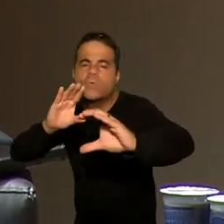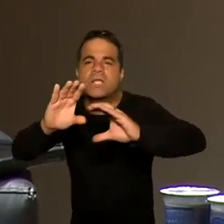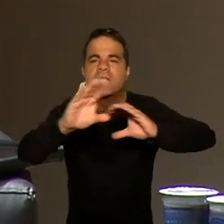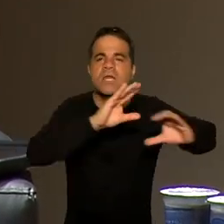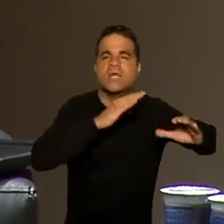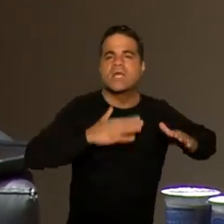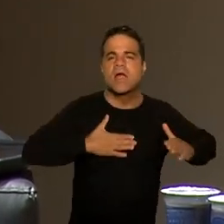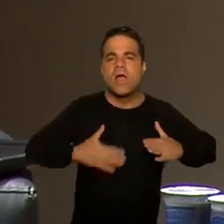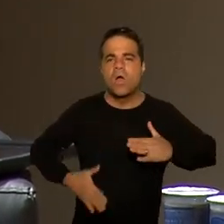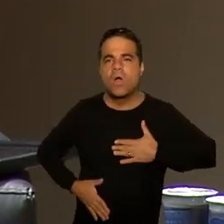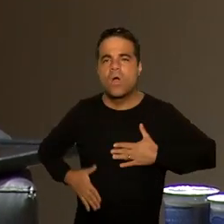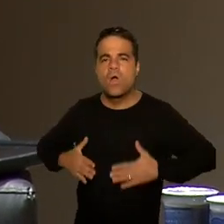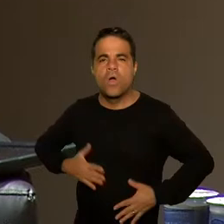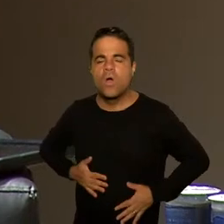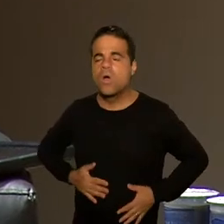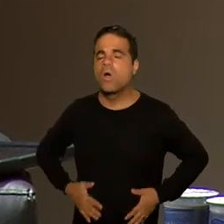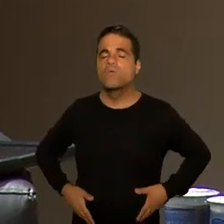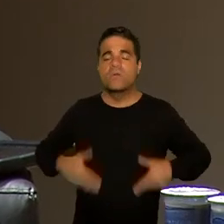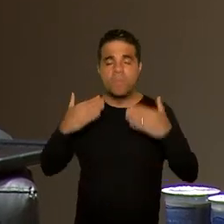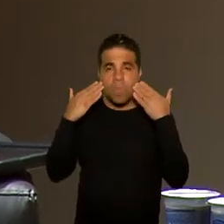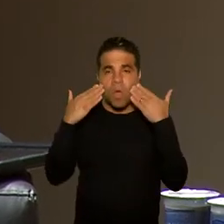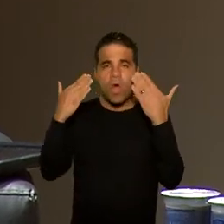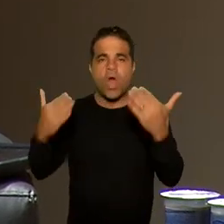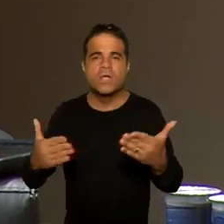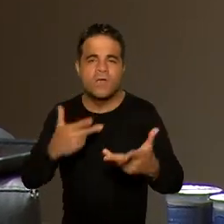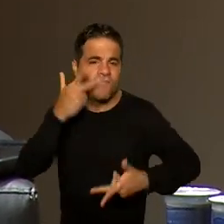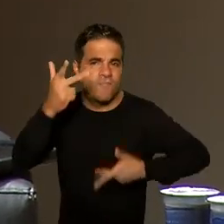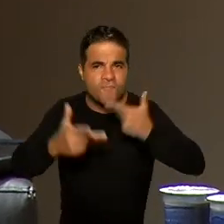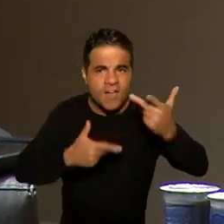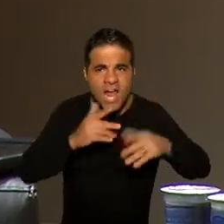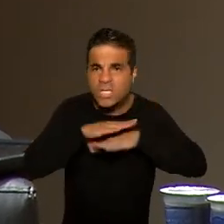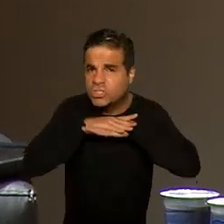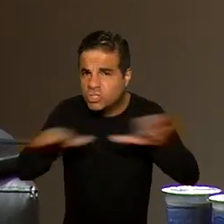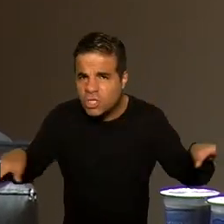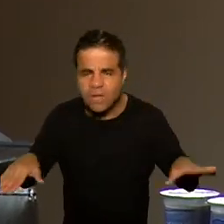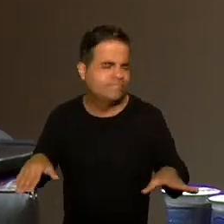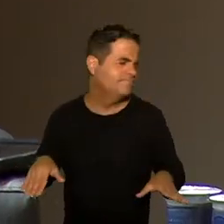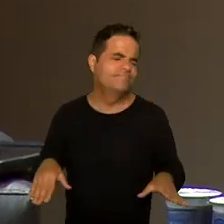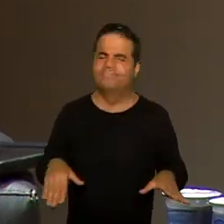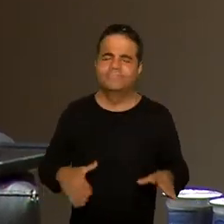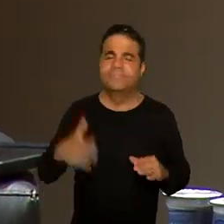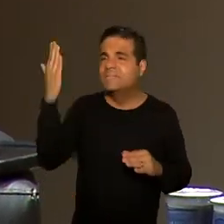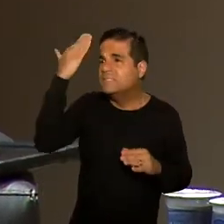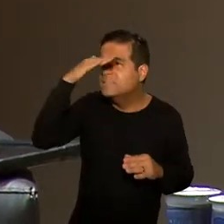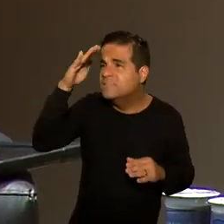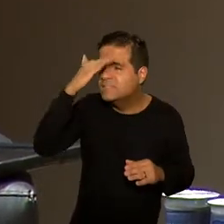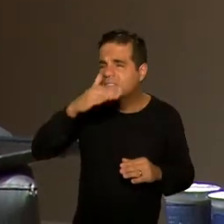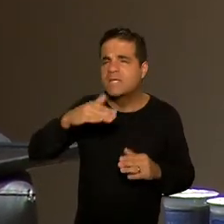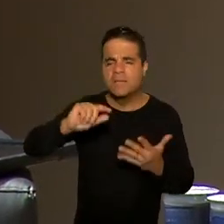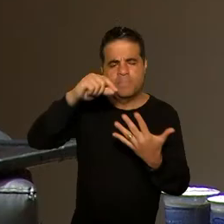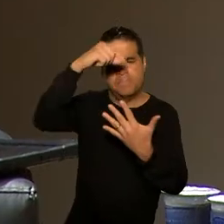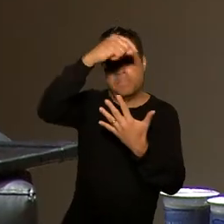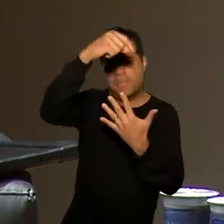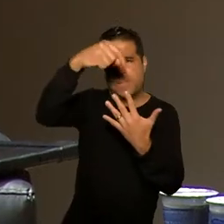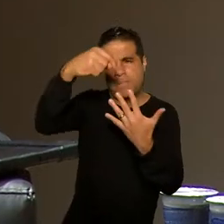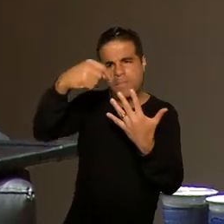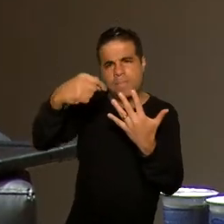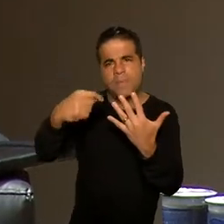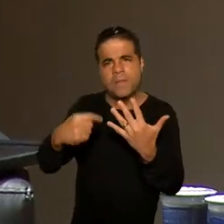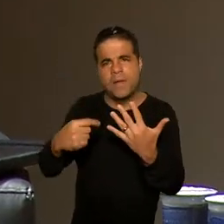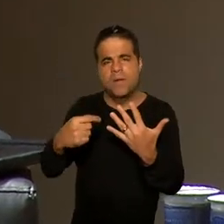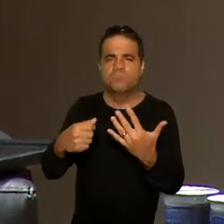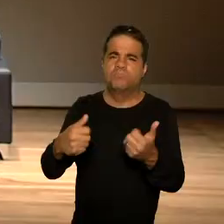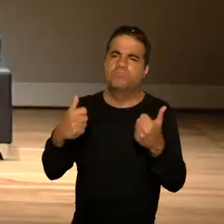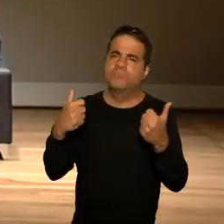se expressa não só pela fala então entender essa universalidade do ser